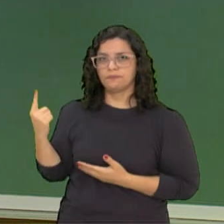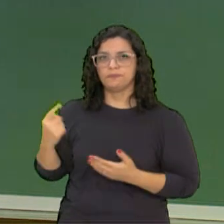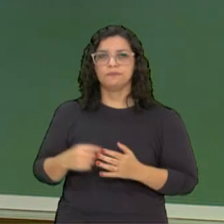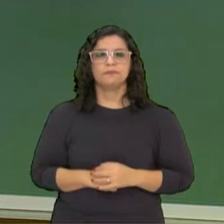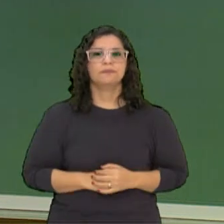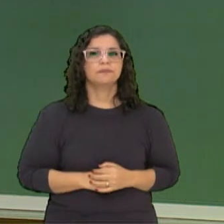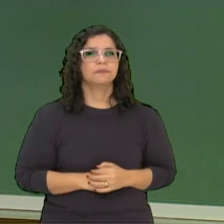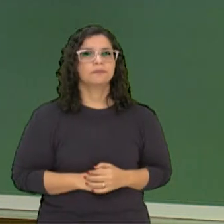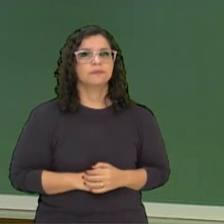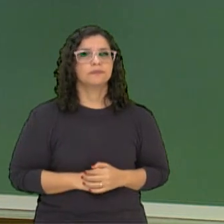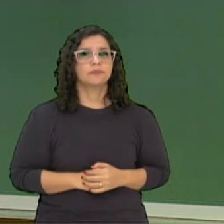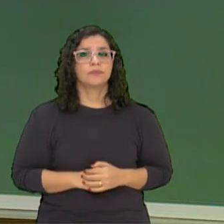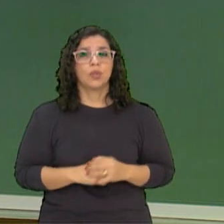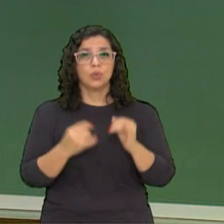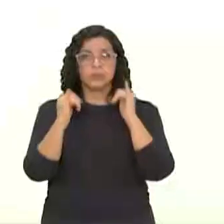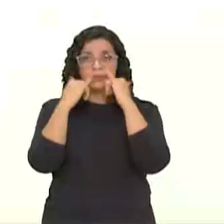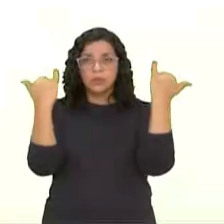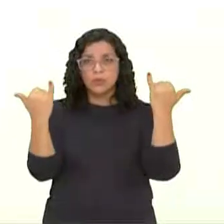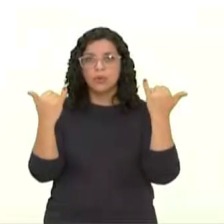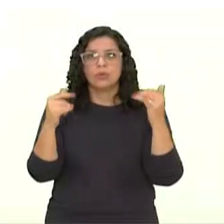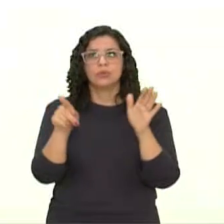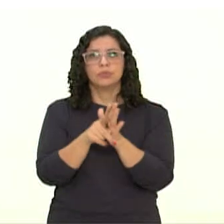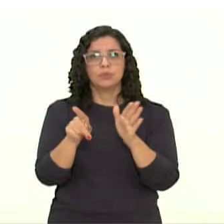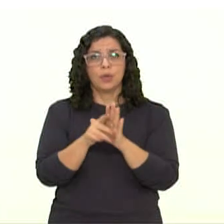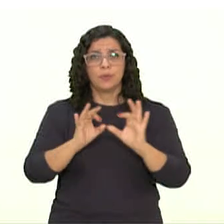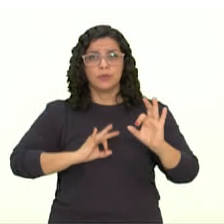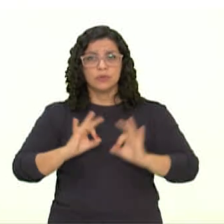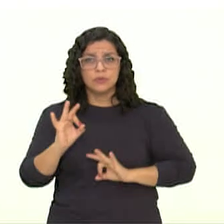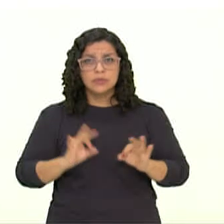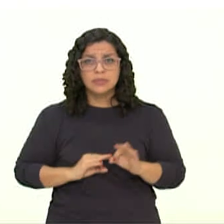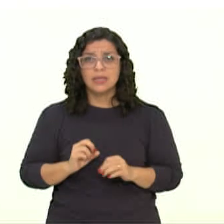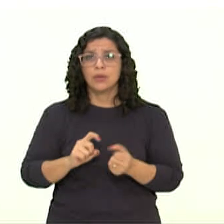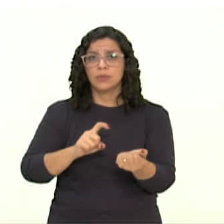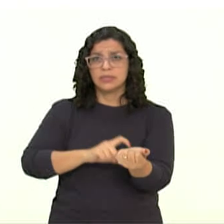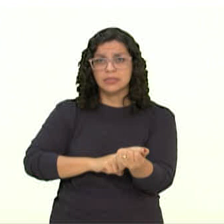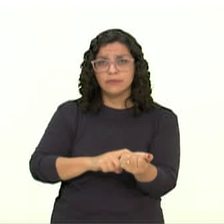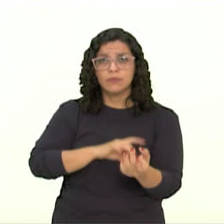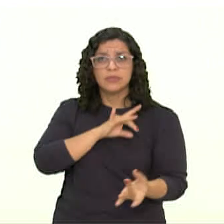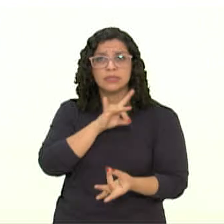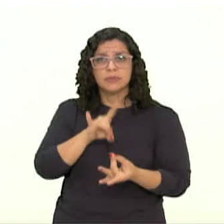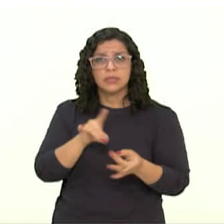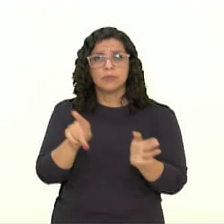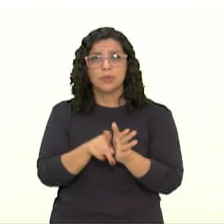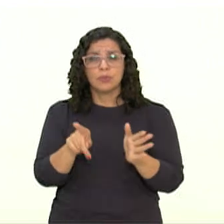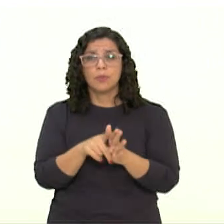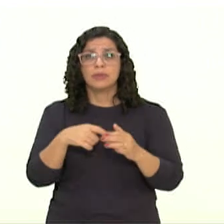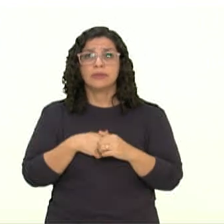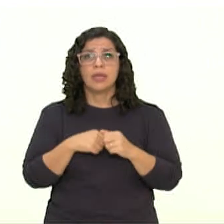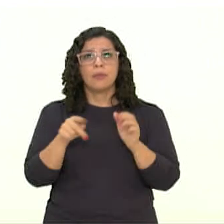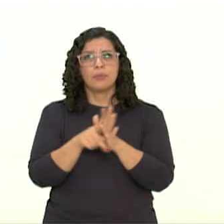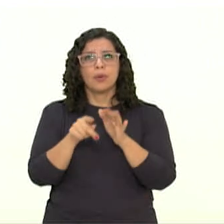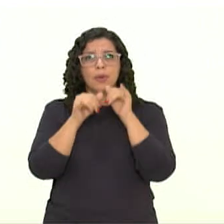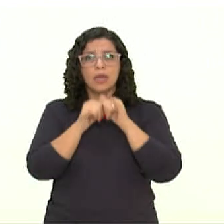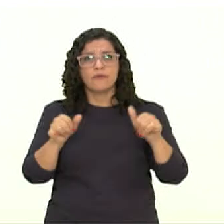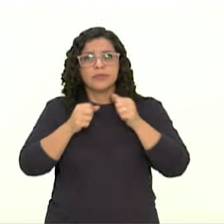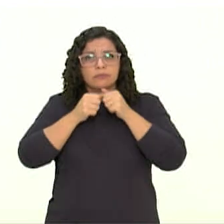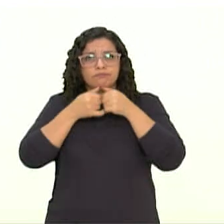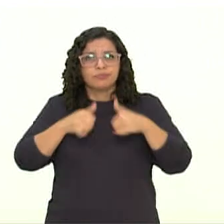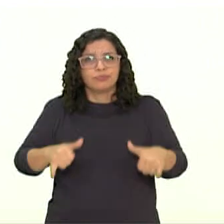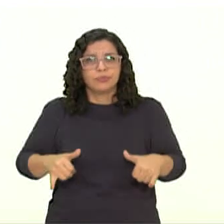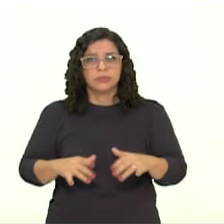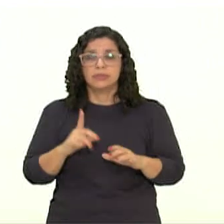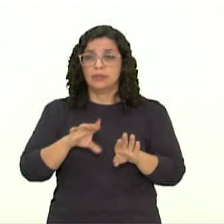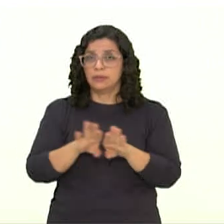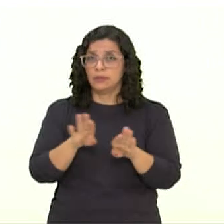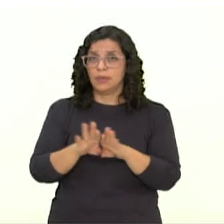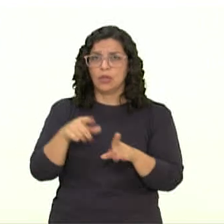então, gente? Os neurônios são células nervosas especializadas na condução de impulsos nervosos. Em